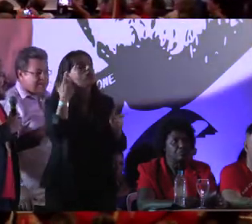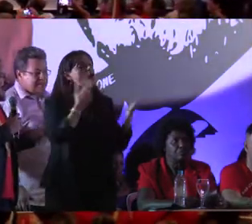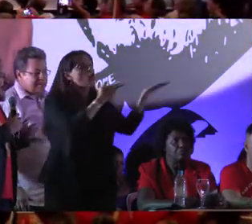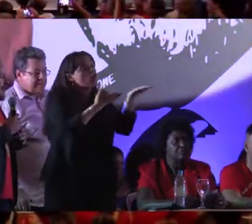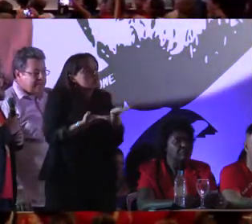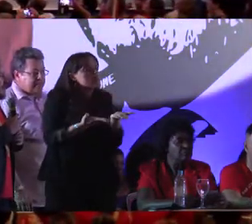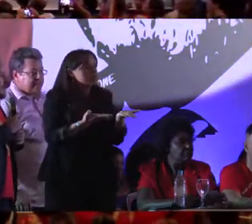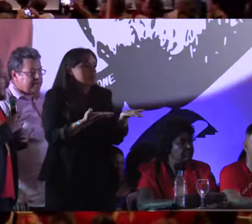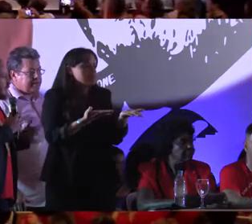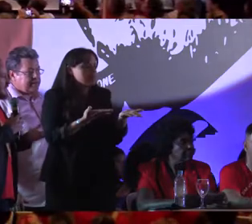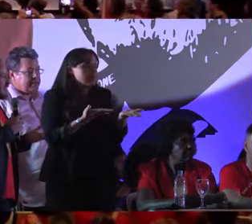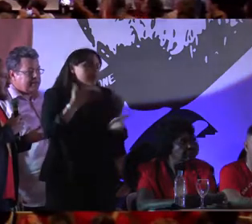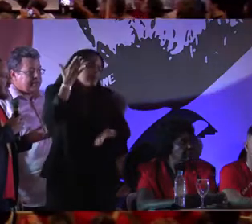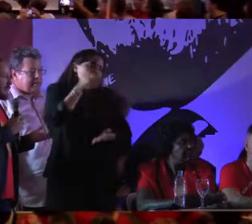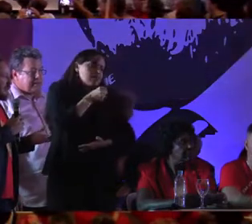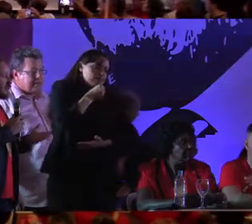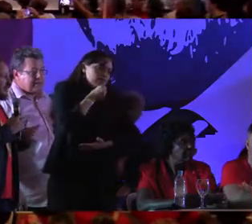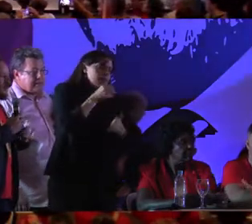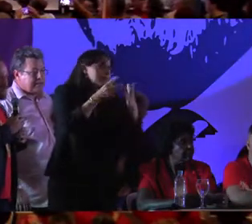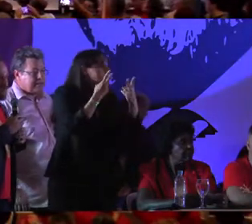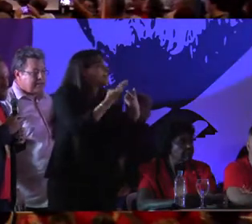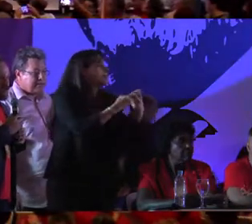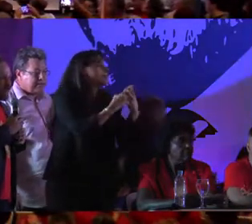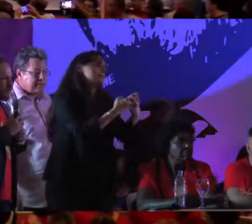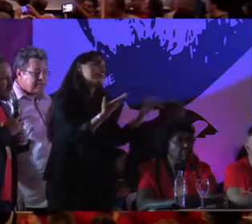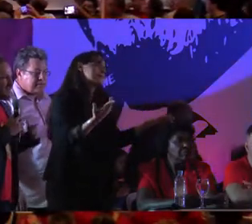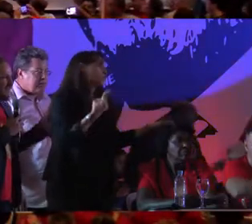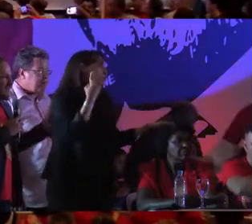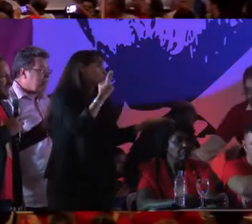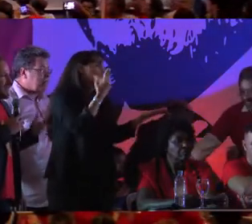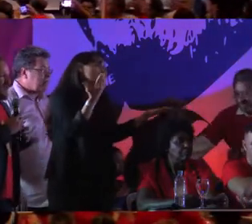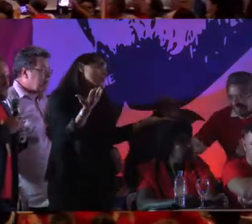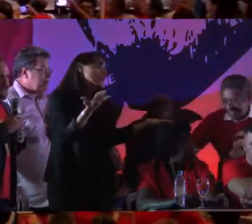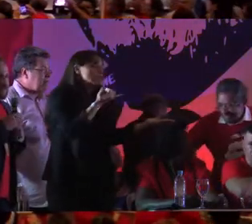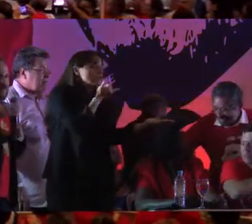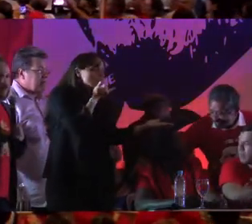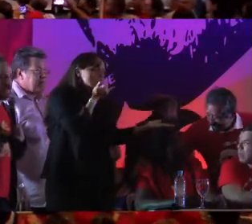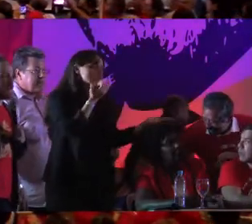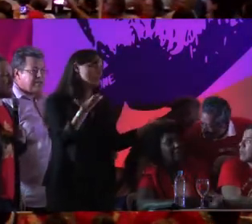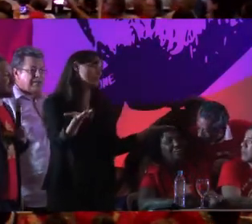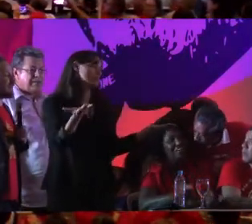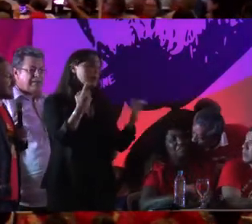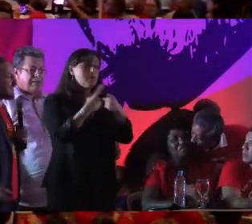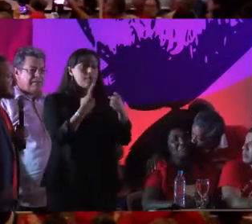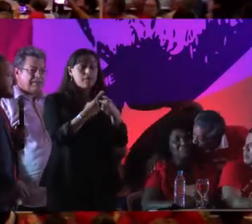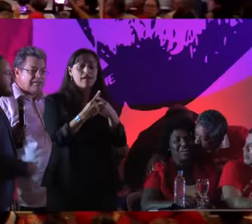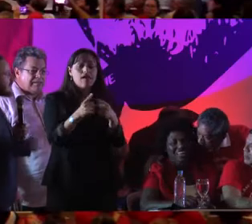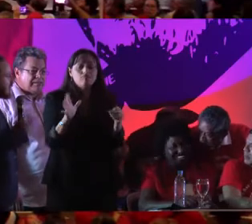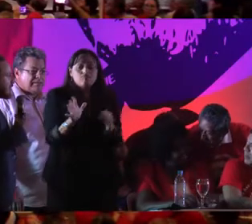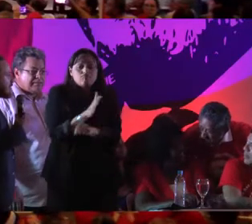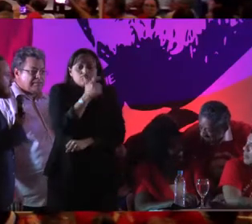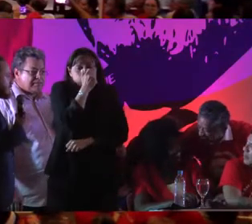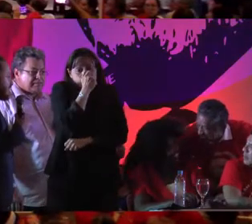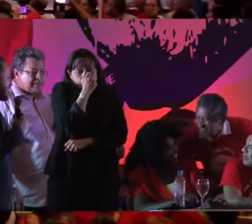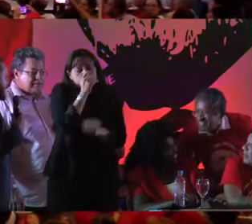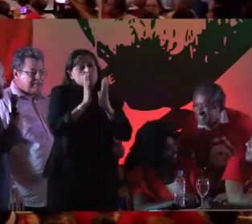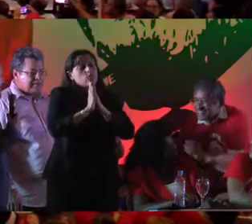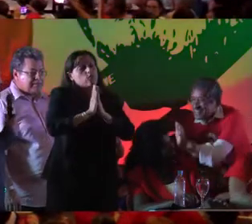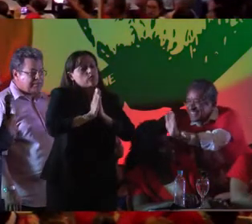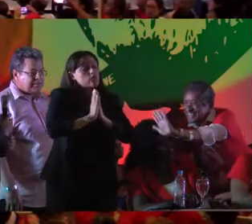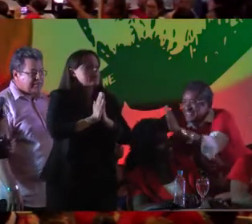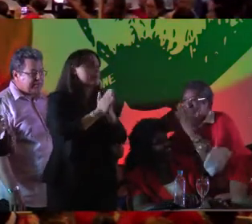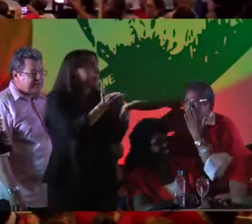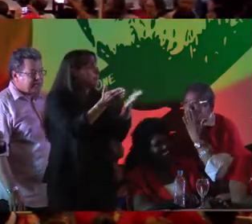intervenção. Peço paciência, porque não tem mesmo como a gente resolver o tamanho da nossa militância. Então, vou pedir mais uma